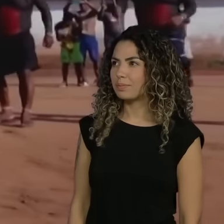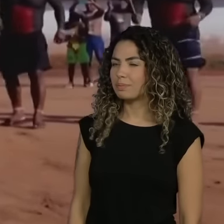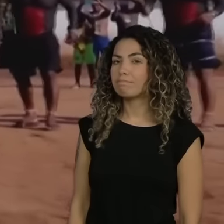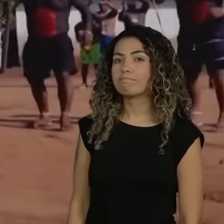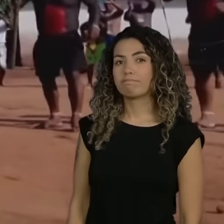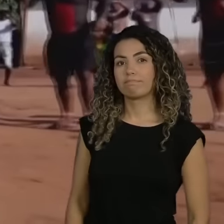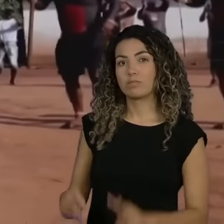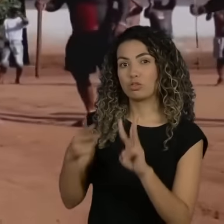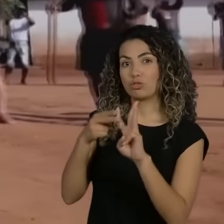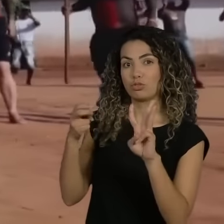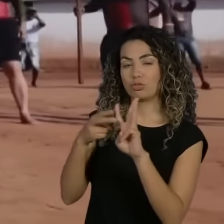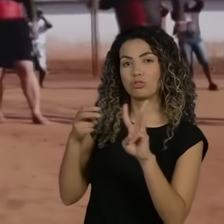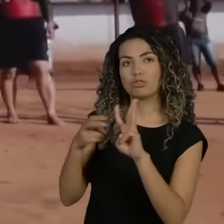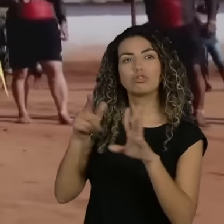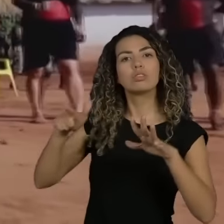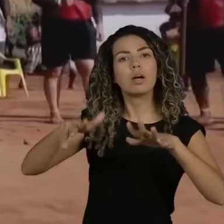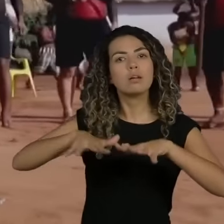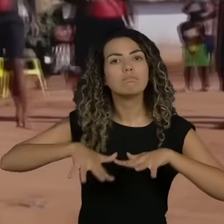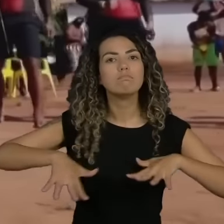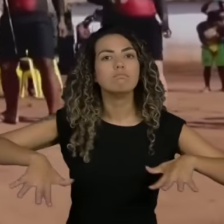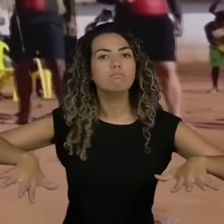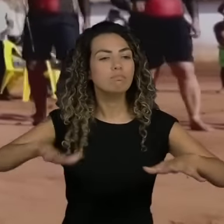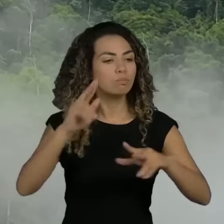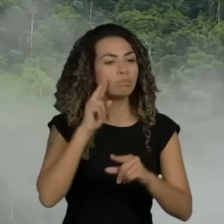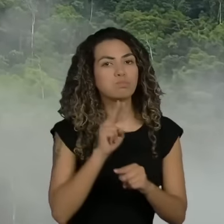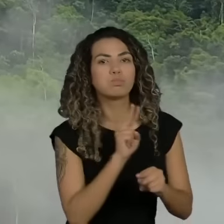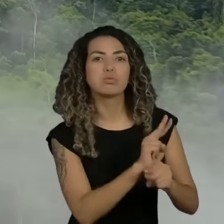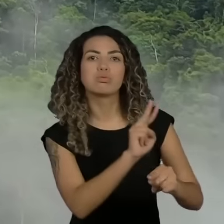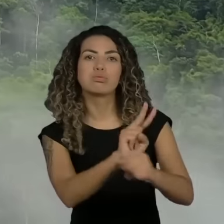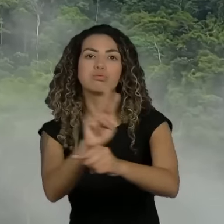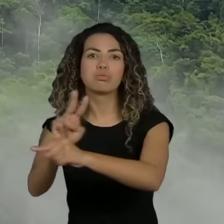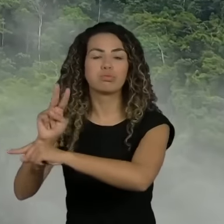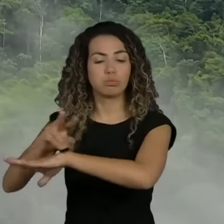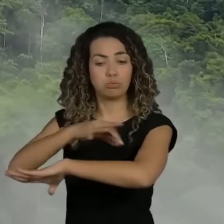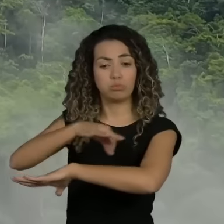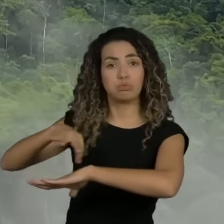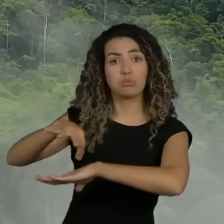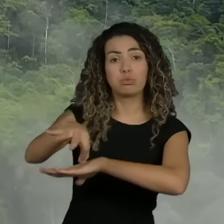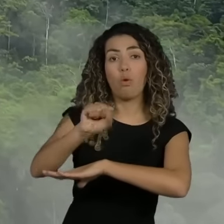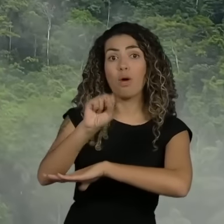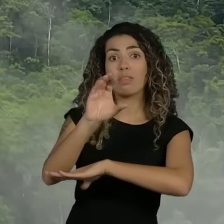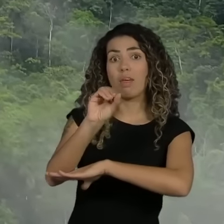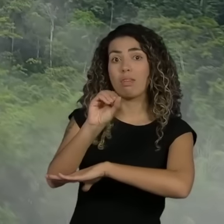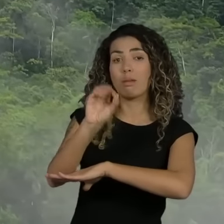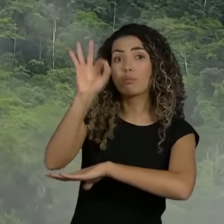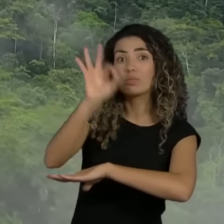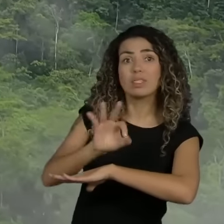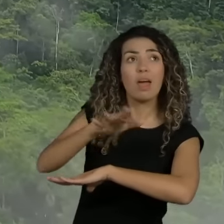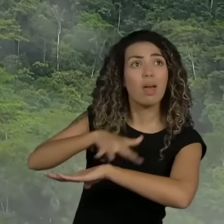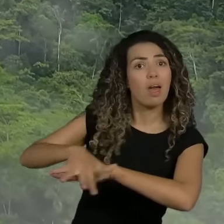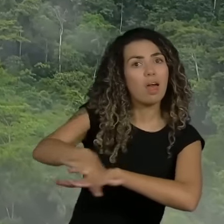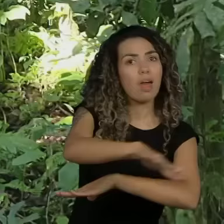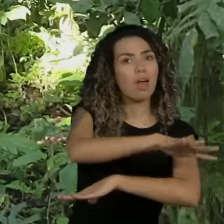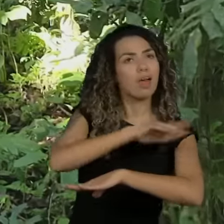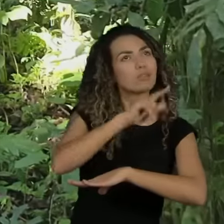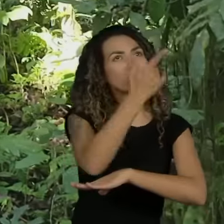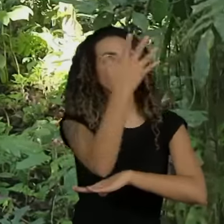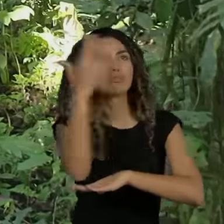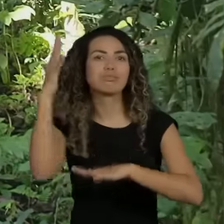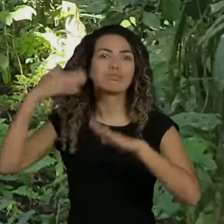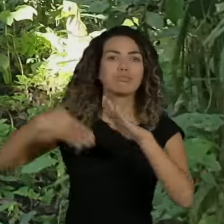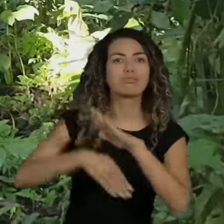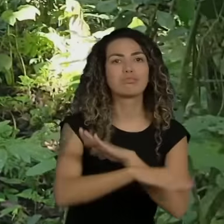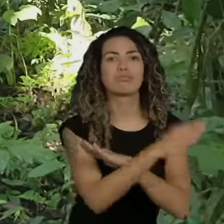Os indígenas protegem 80% da biodiversidade mundial. Associações desses